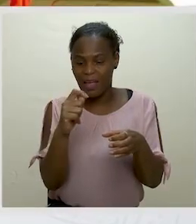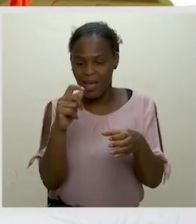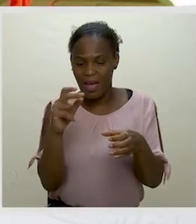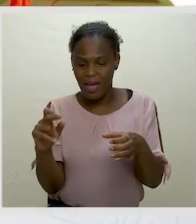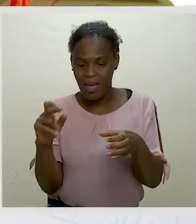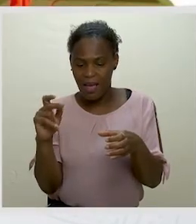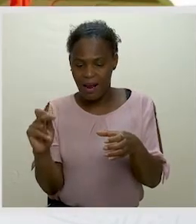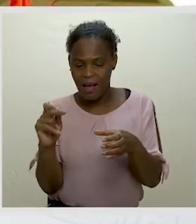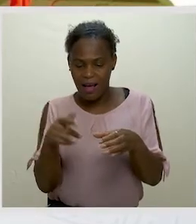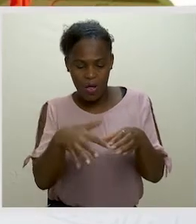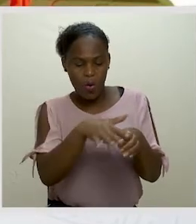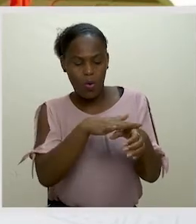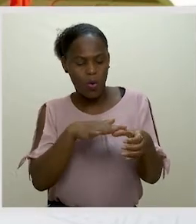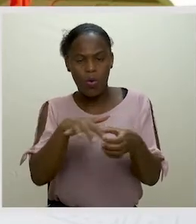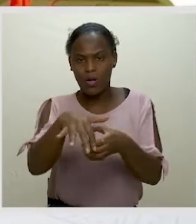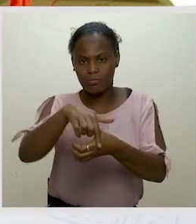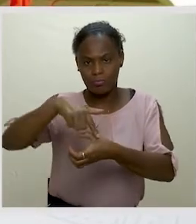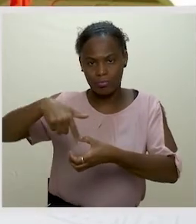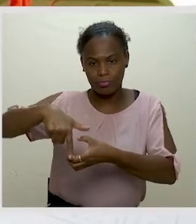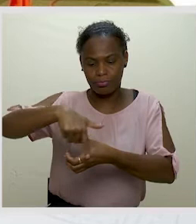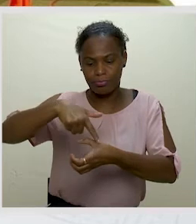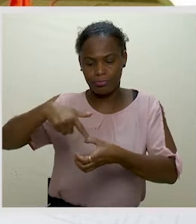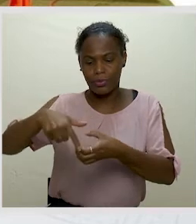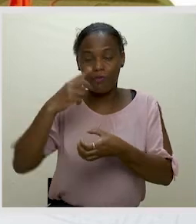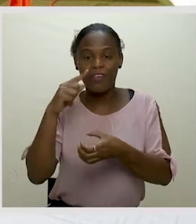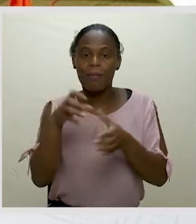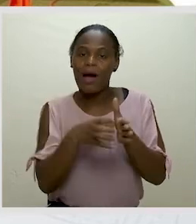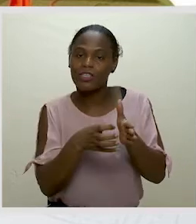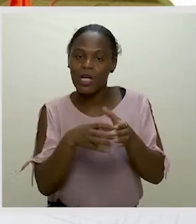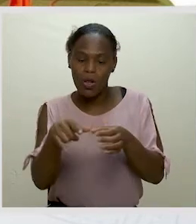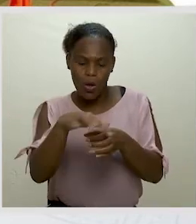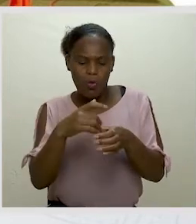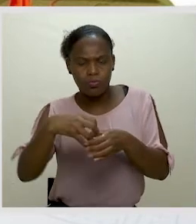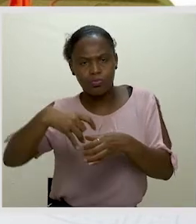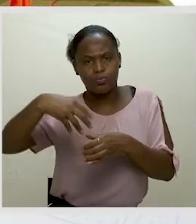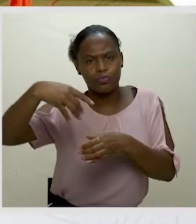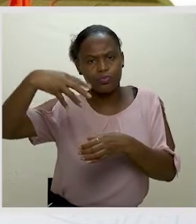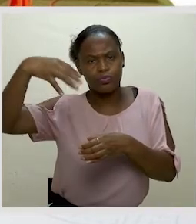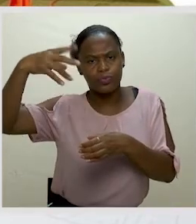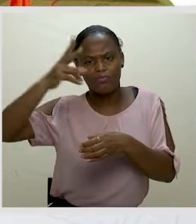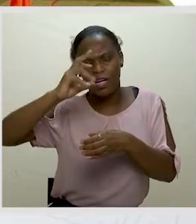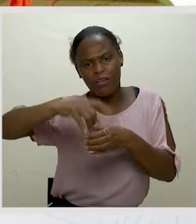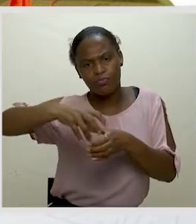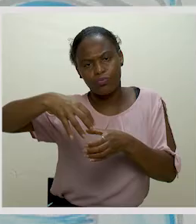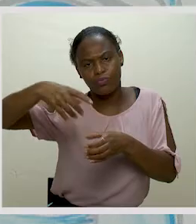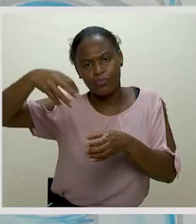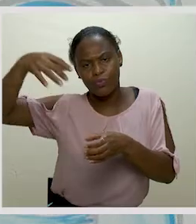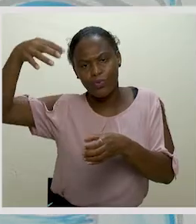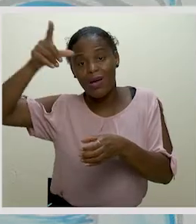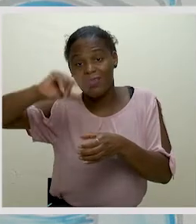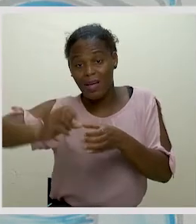abertura onde sai a lava e outros materiais, onde saem fumarolas, por exemplo, saem gases,